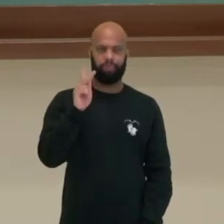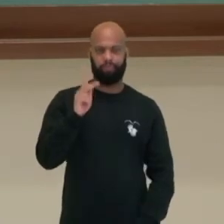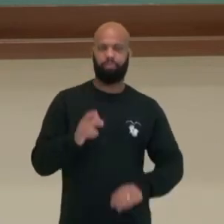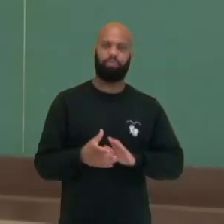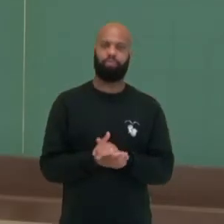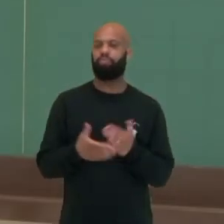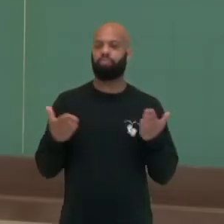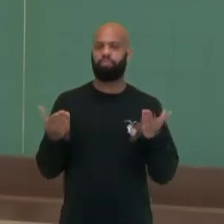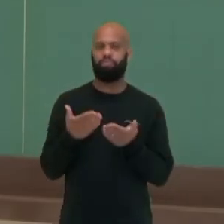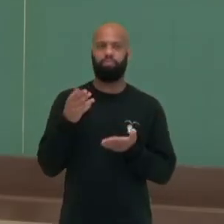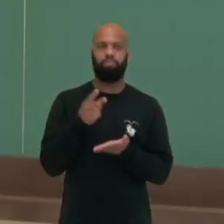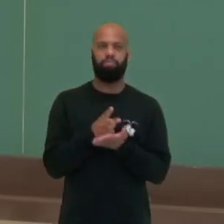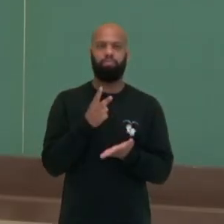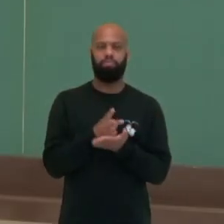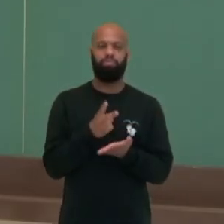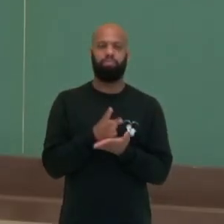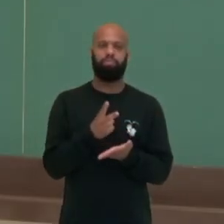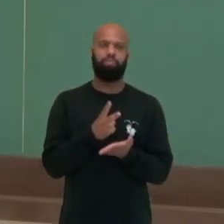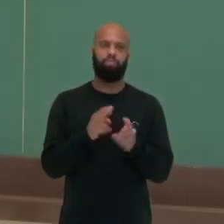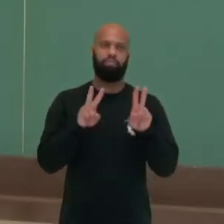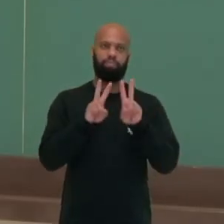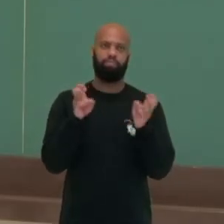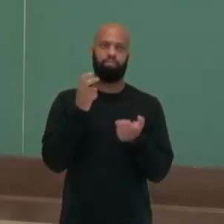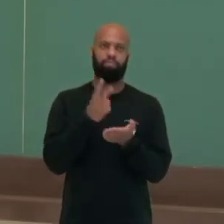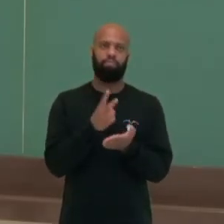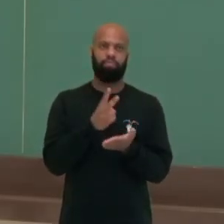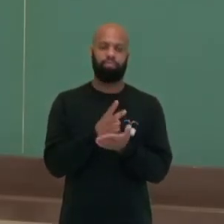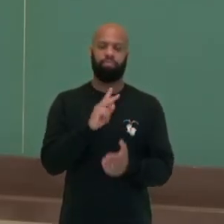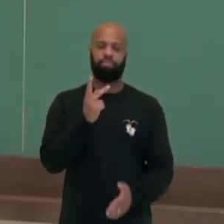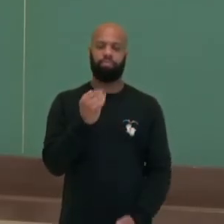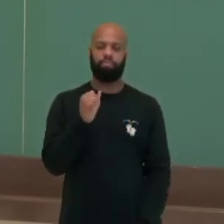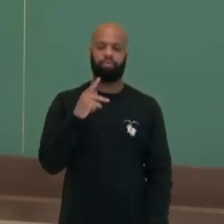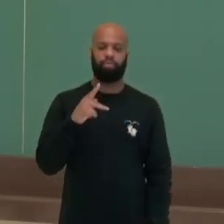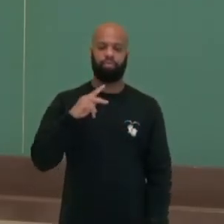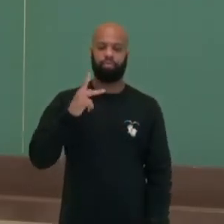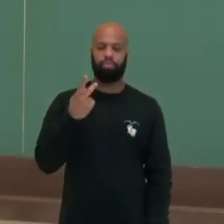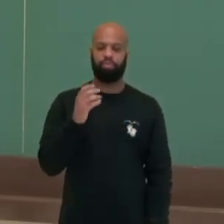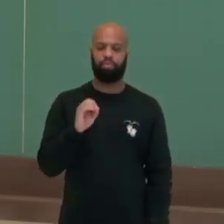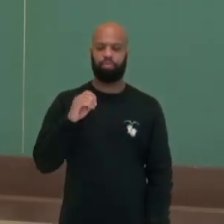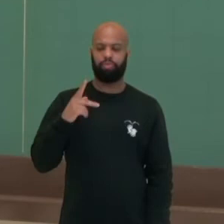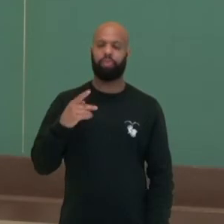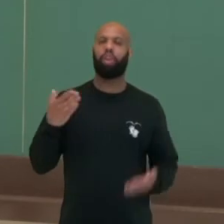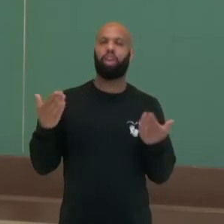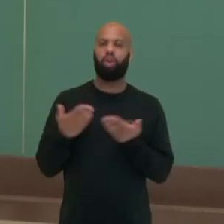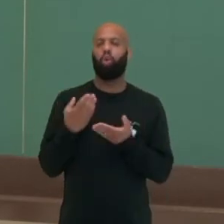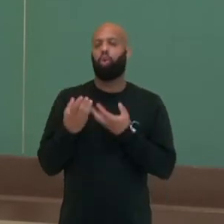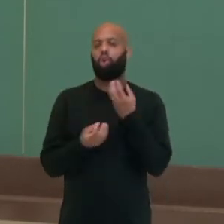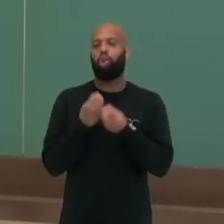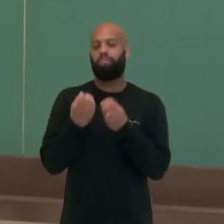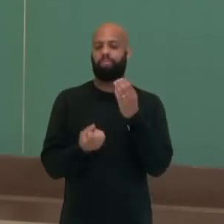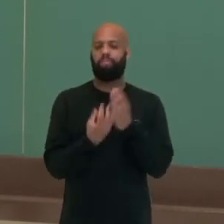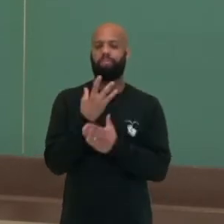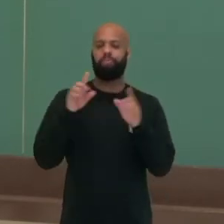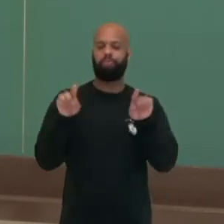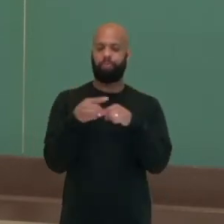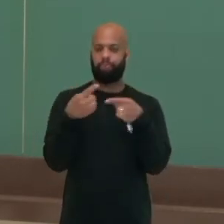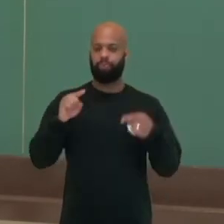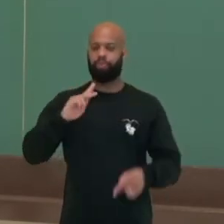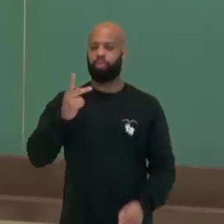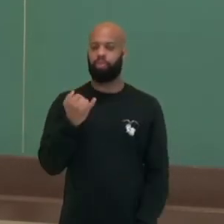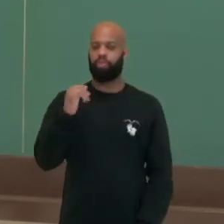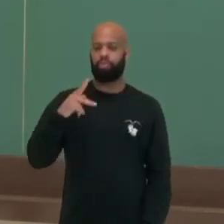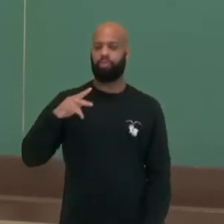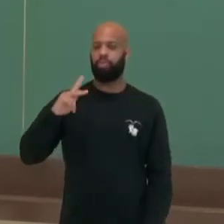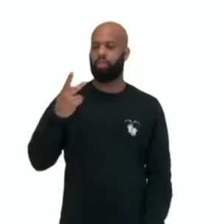gente continua aqui na nossa conversa sobre o hip hop. Então, vamos falar um pouquinho como surgiu a música do hip hop. Olha